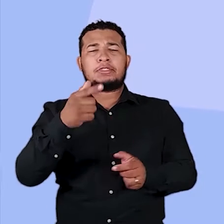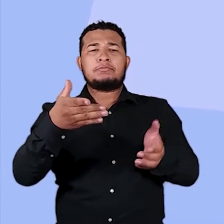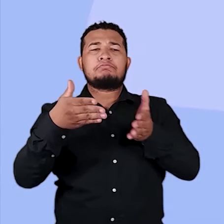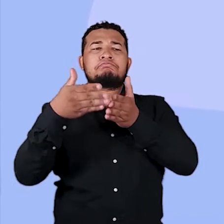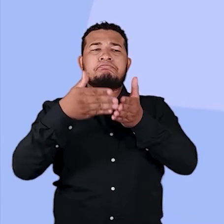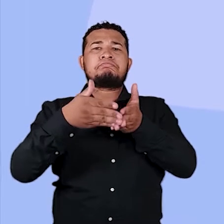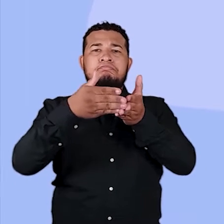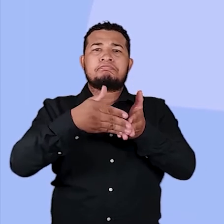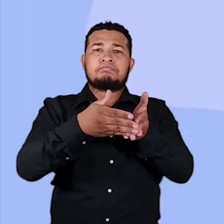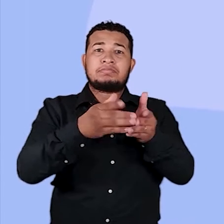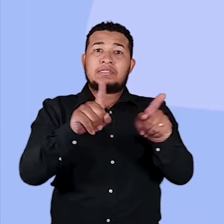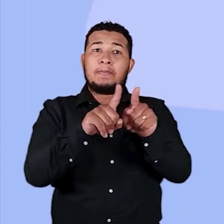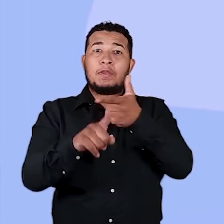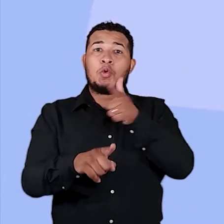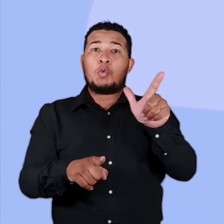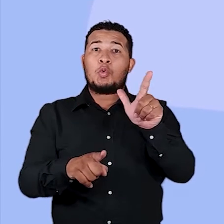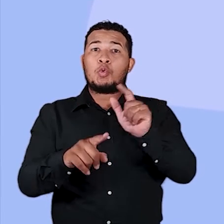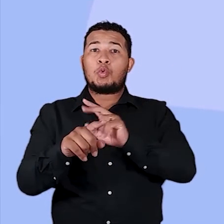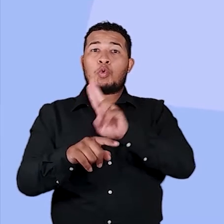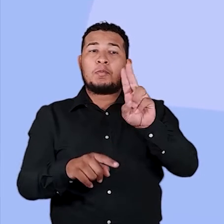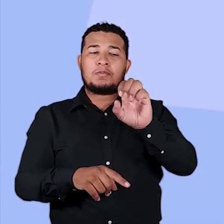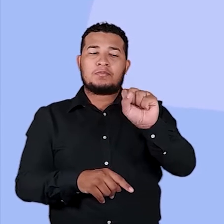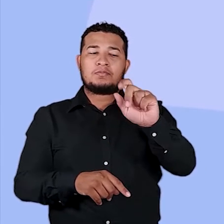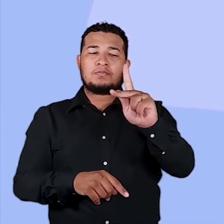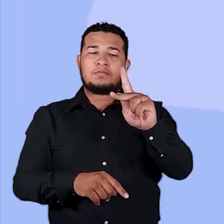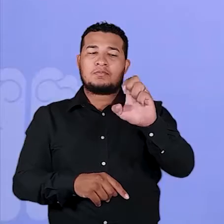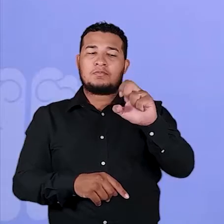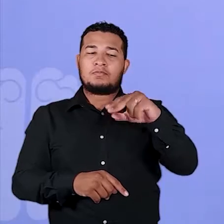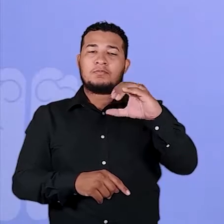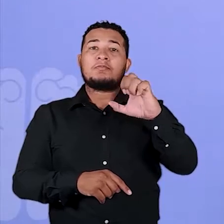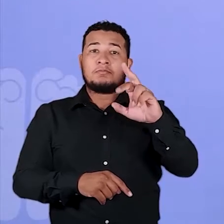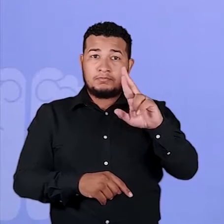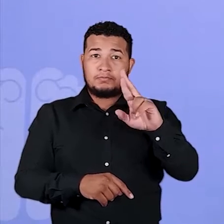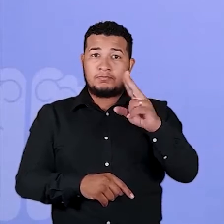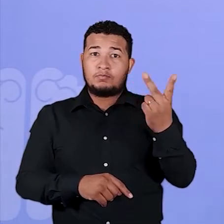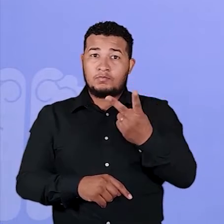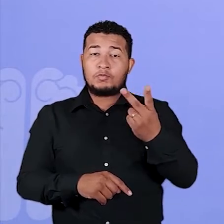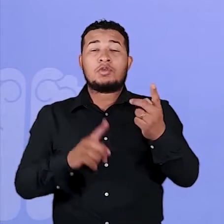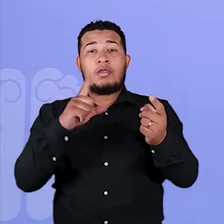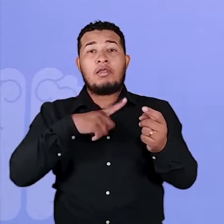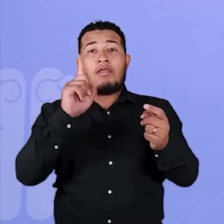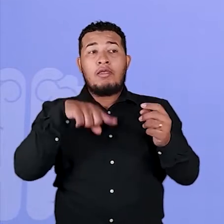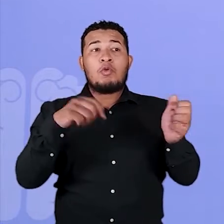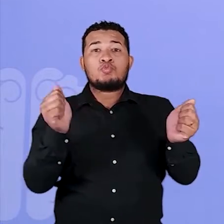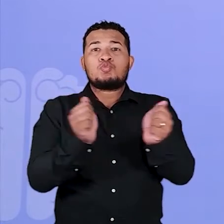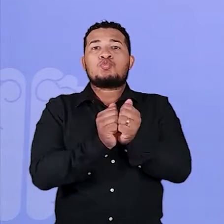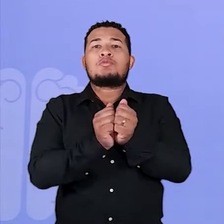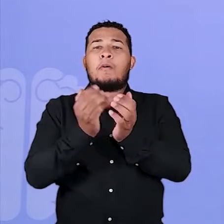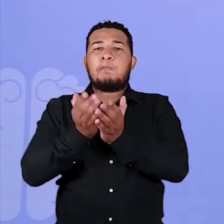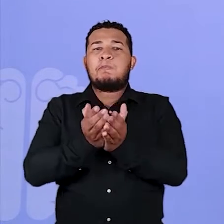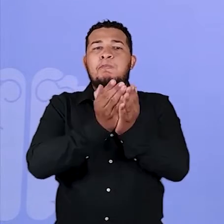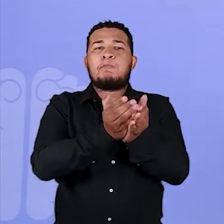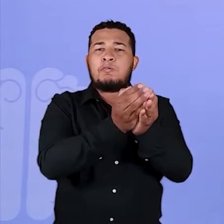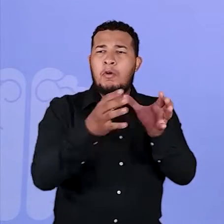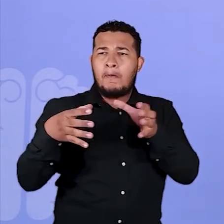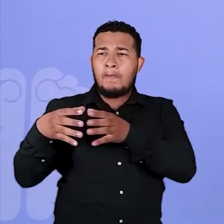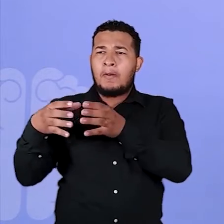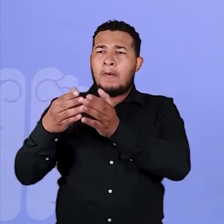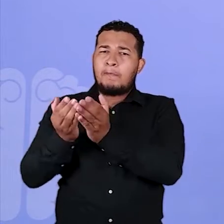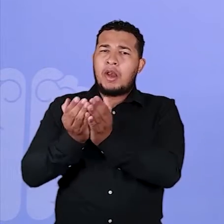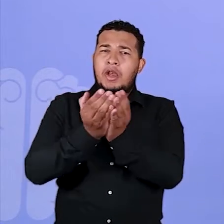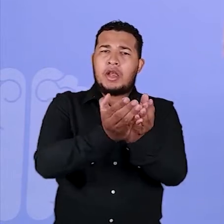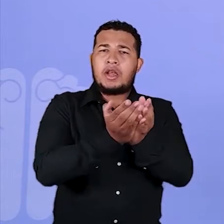outro marinheiro chamado Spencer. O caso, eles faziam parte de uma tripulação de navios que